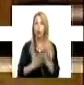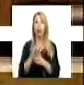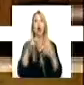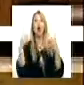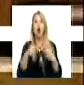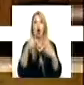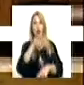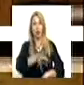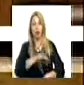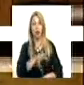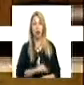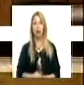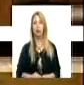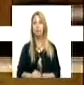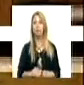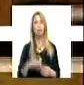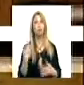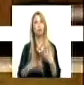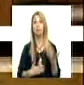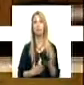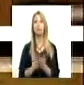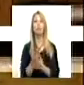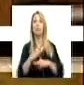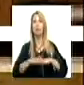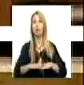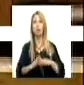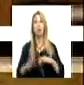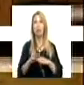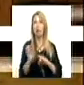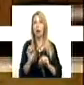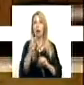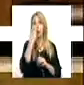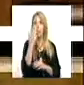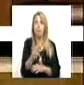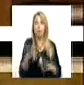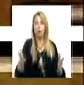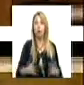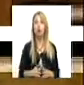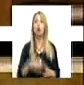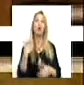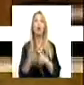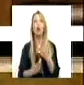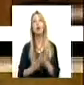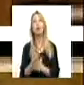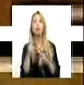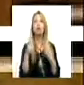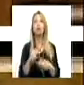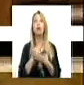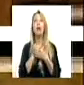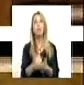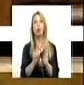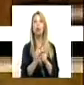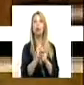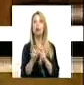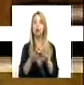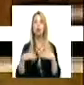cortes salariais, continuariam congelamentos das pensões, continuariam os cortes nos apoios e